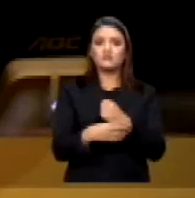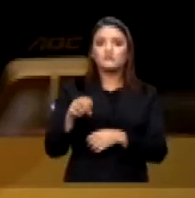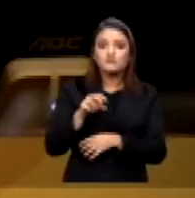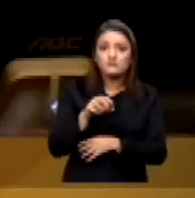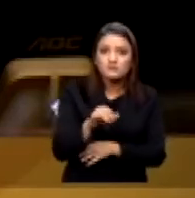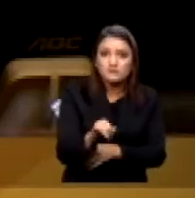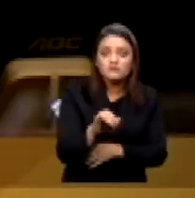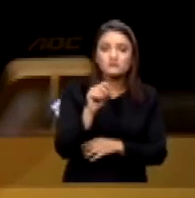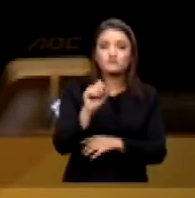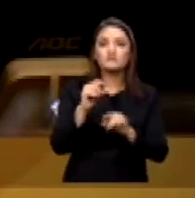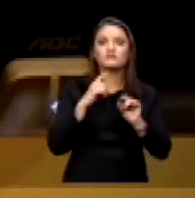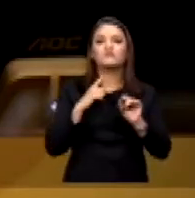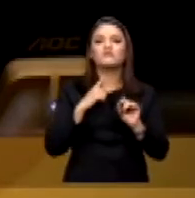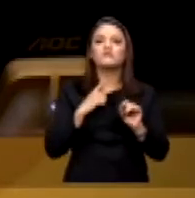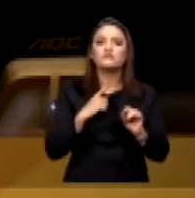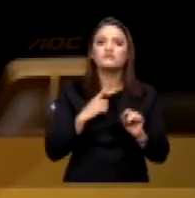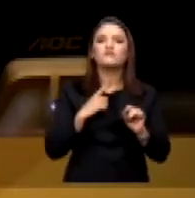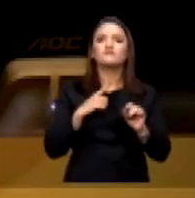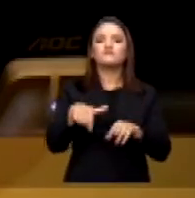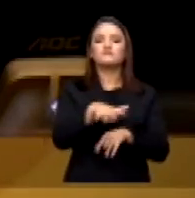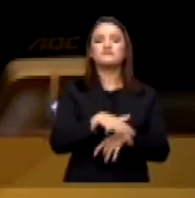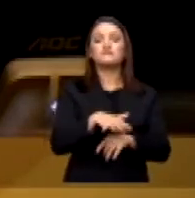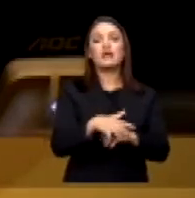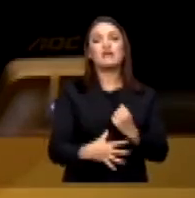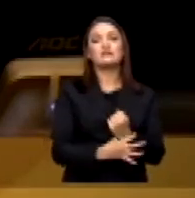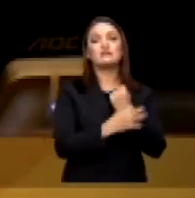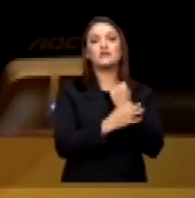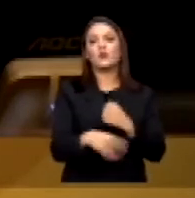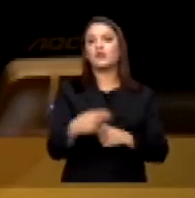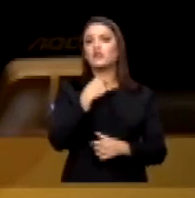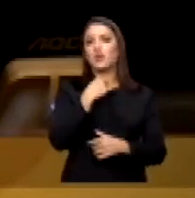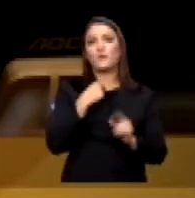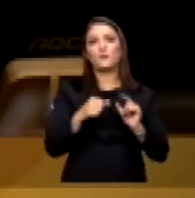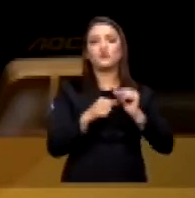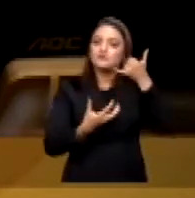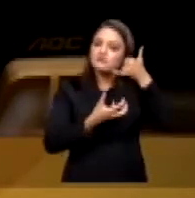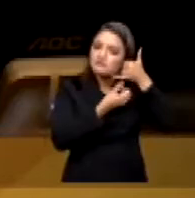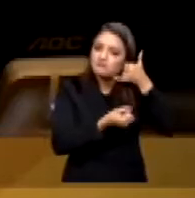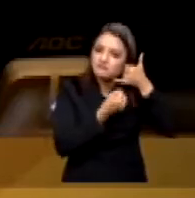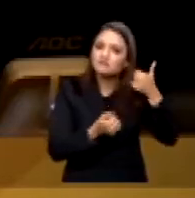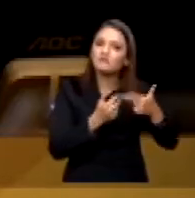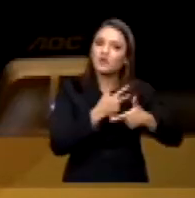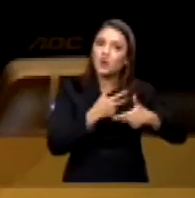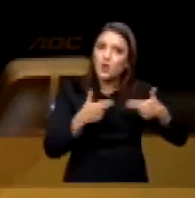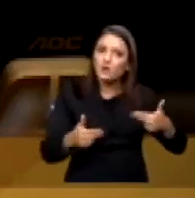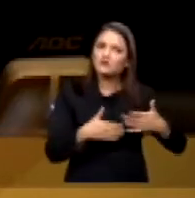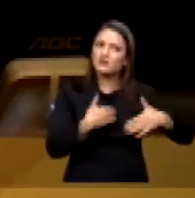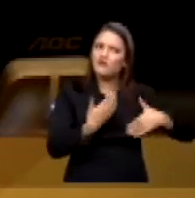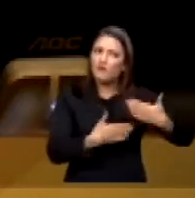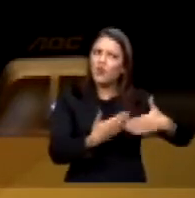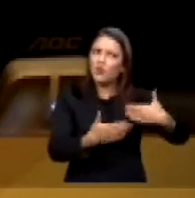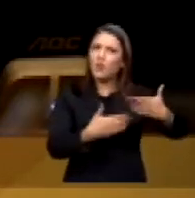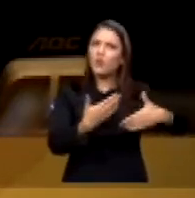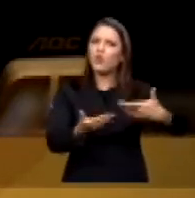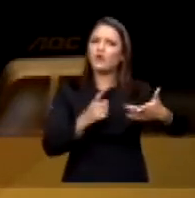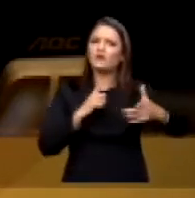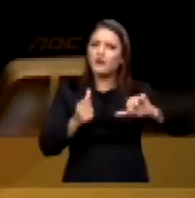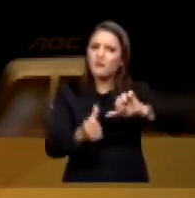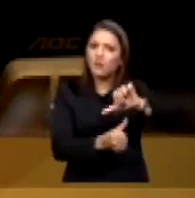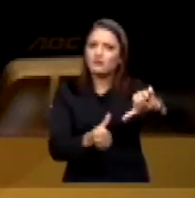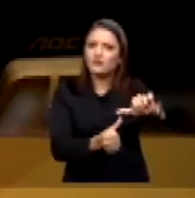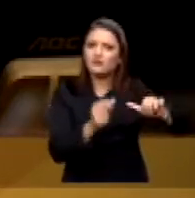seu Estado, se o seu aparelho de segurança está impedido de fazer escutas em fatos que progridem, em fatos que evoluem,